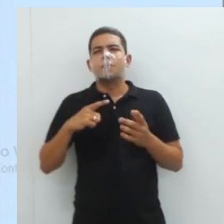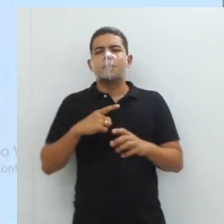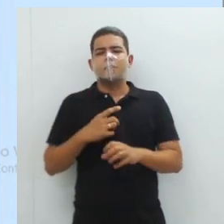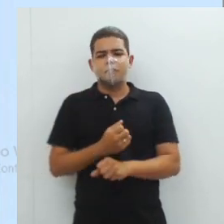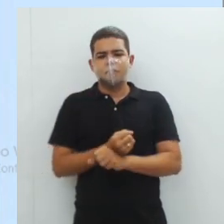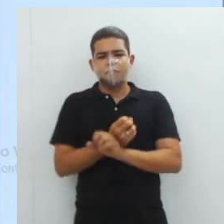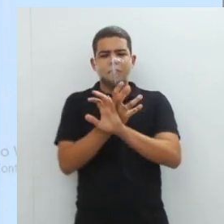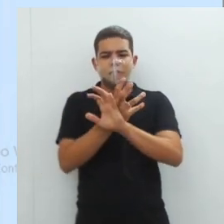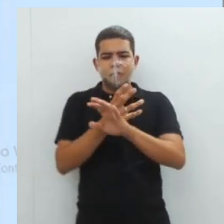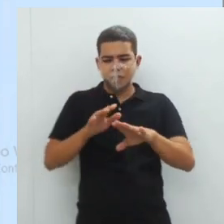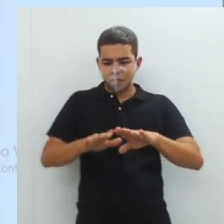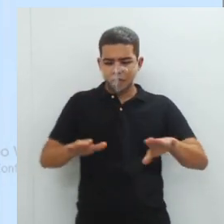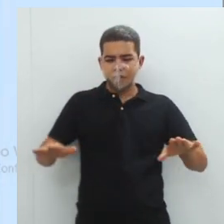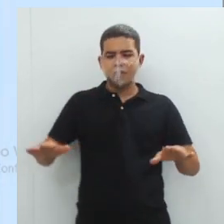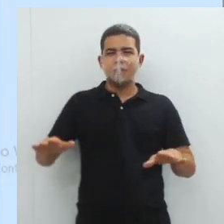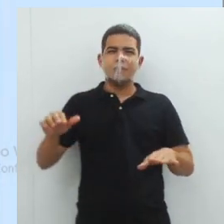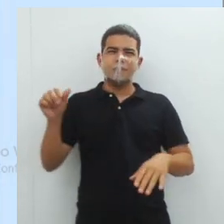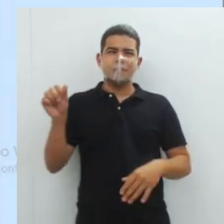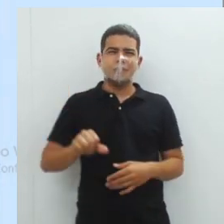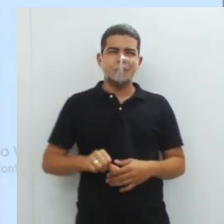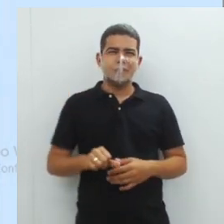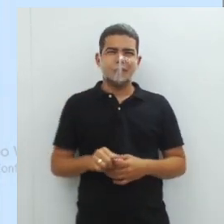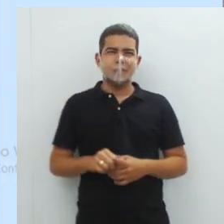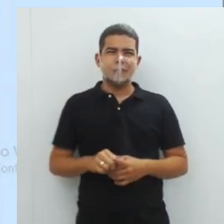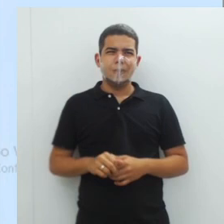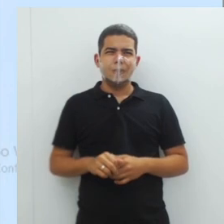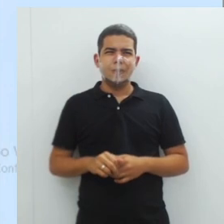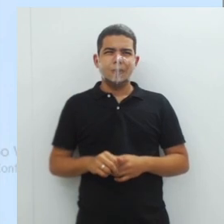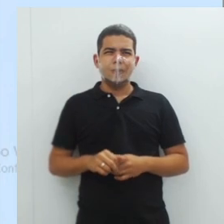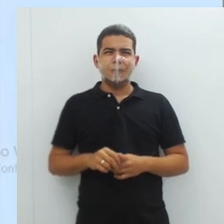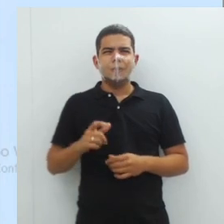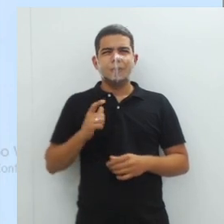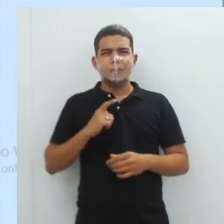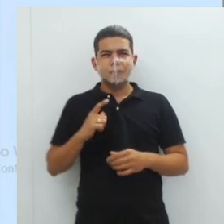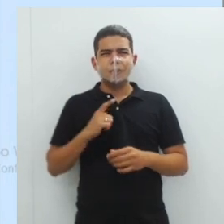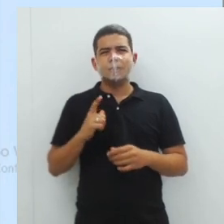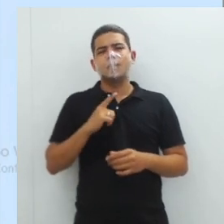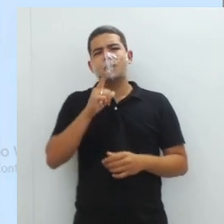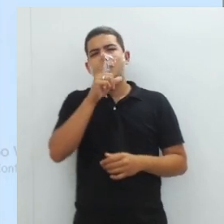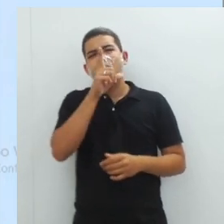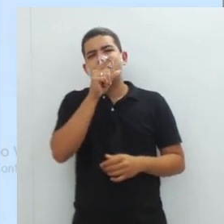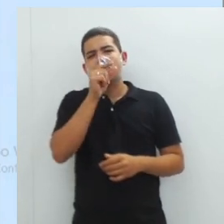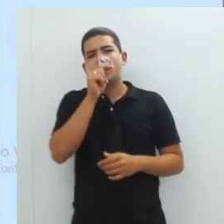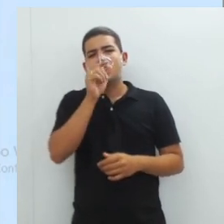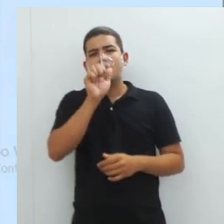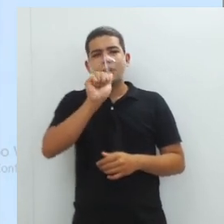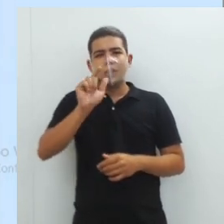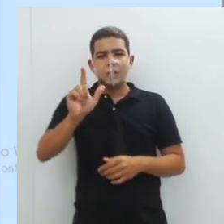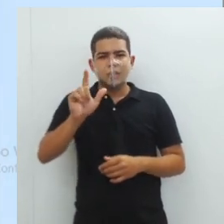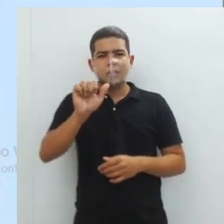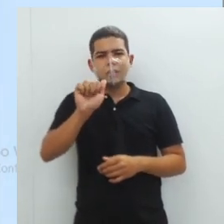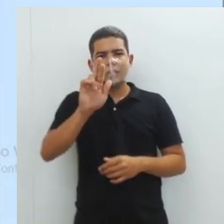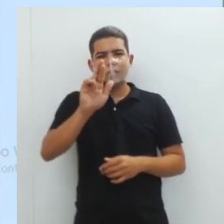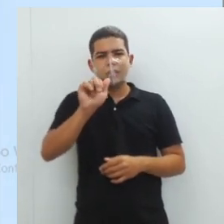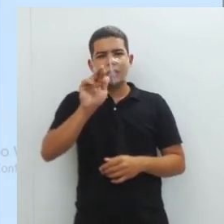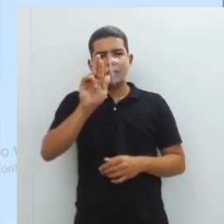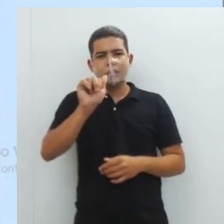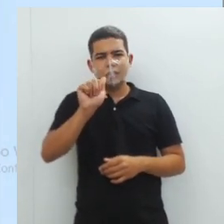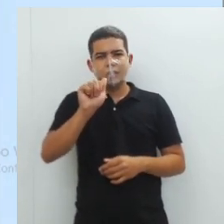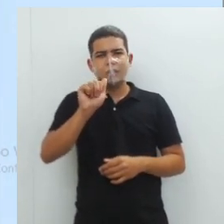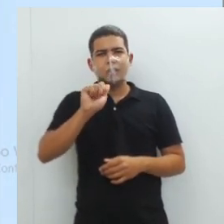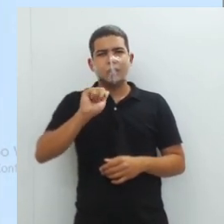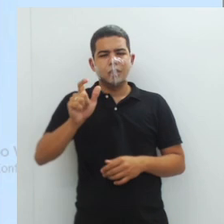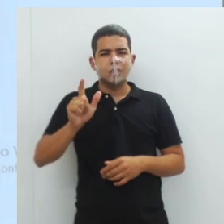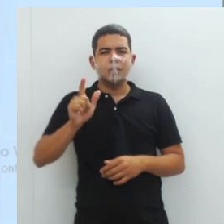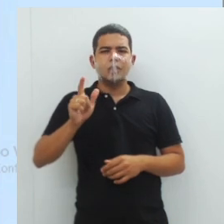desertificação e estragando o solo. Tráfico de animais, como a gente já comentou lá no caso da ararinha azul, que foi extinta do bioma, só se encontrar